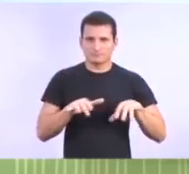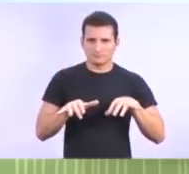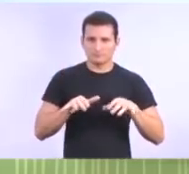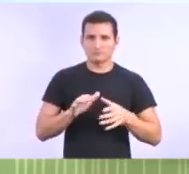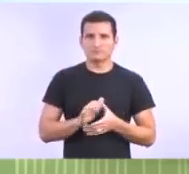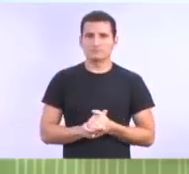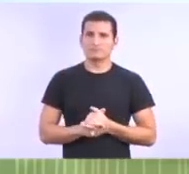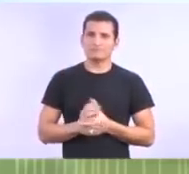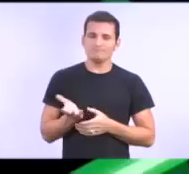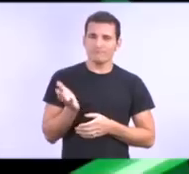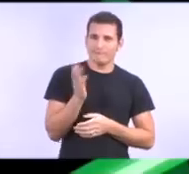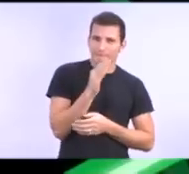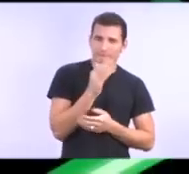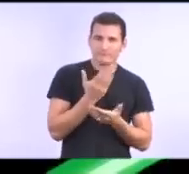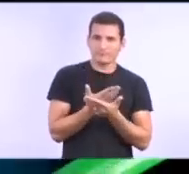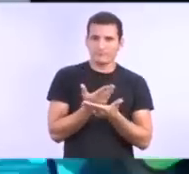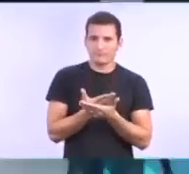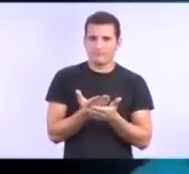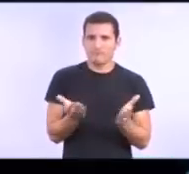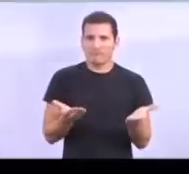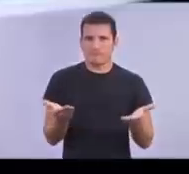à aula agora.